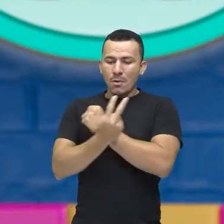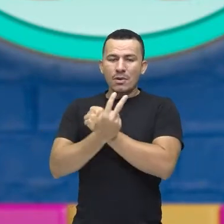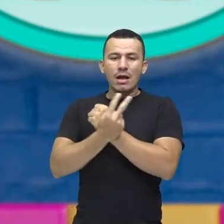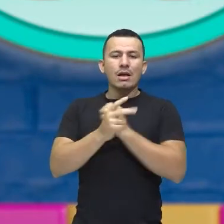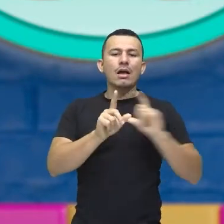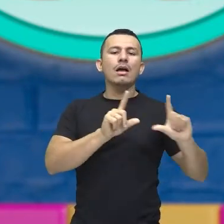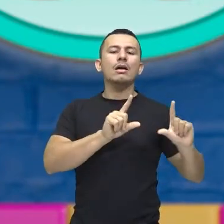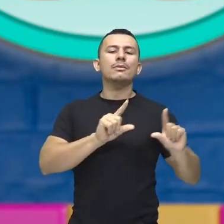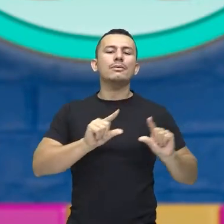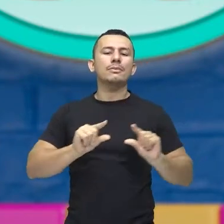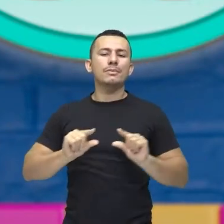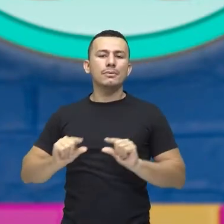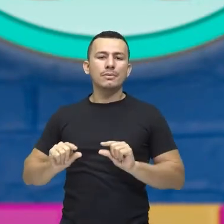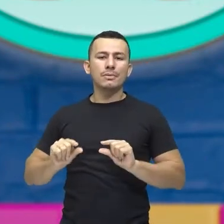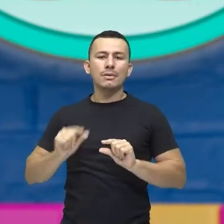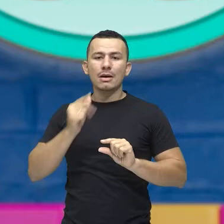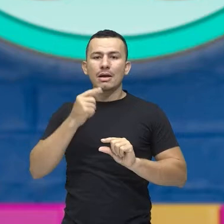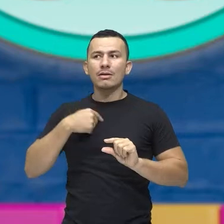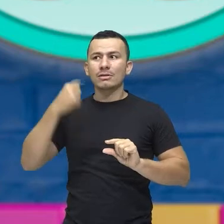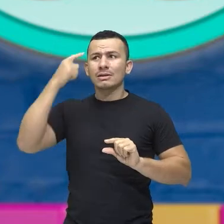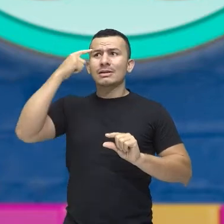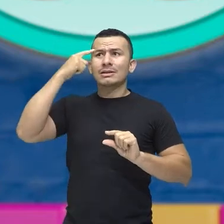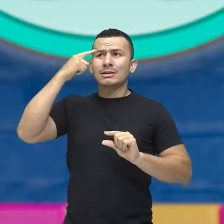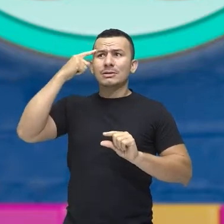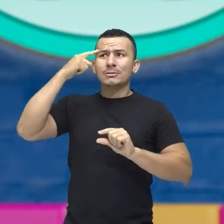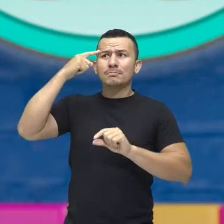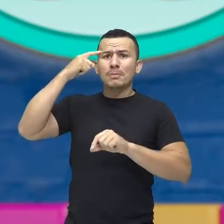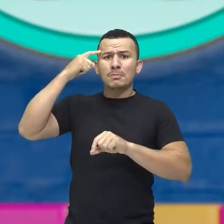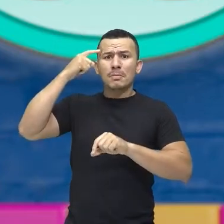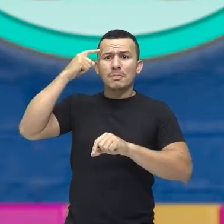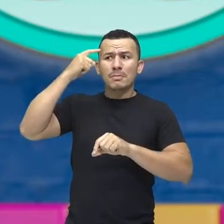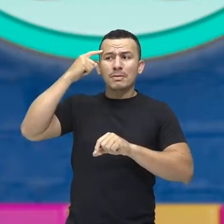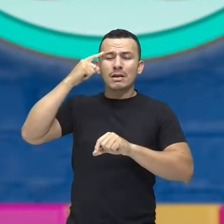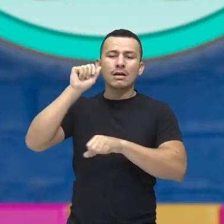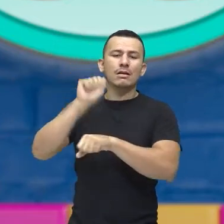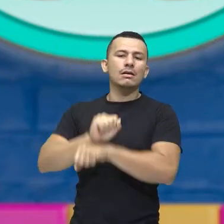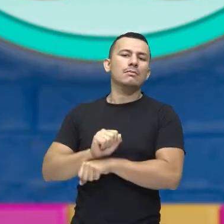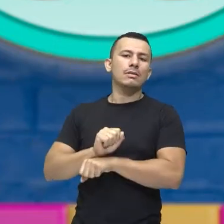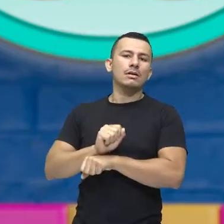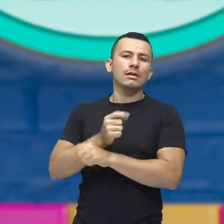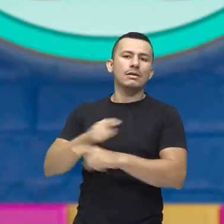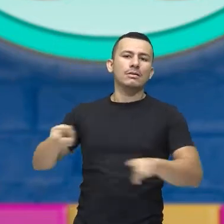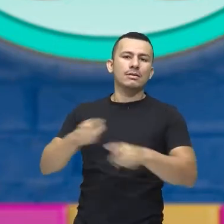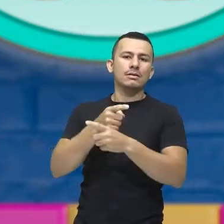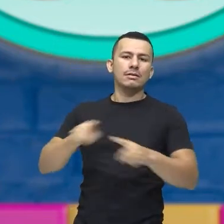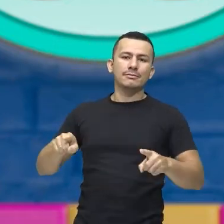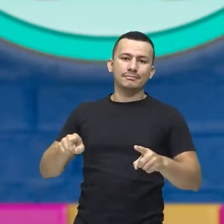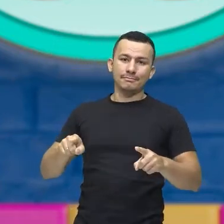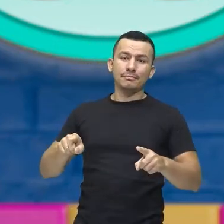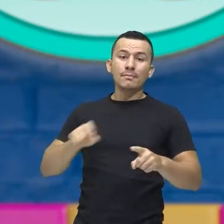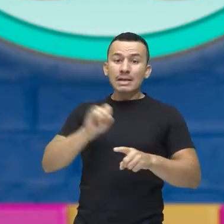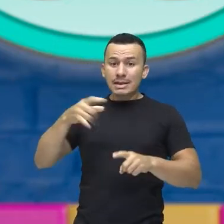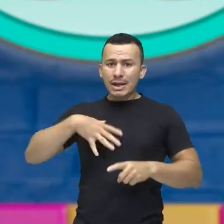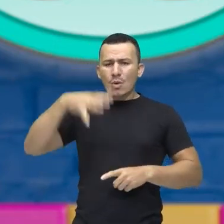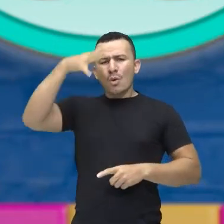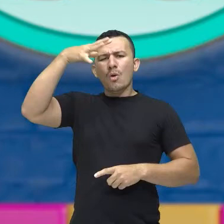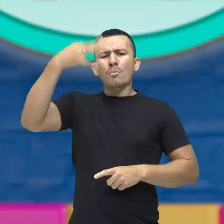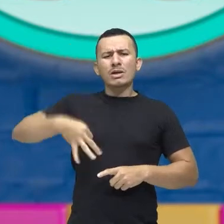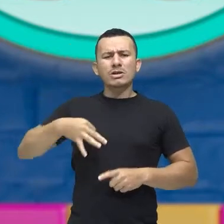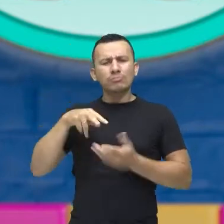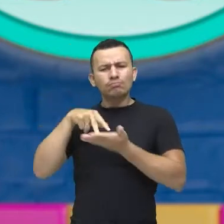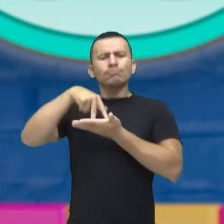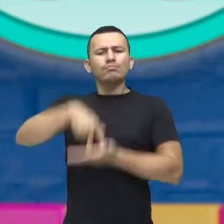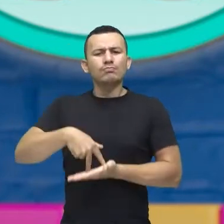diminui, porque é capaz de eu parar. Quando eu entendo, quando eu compreendo o que isso significa para mim, o